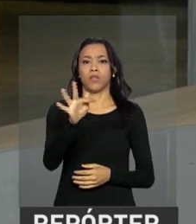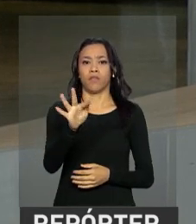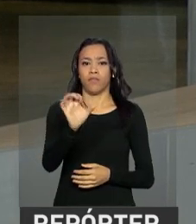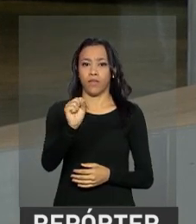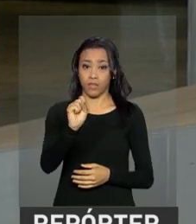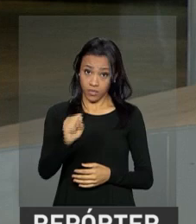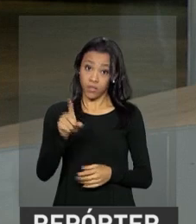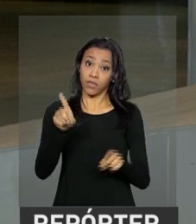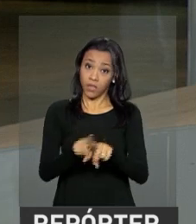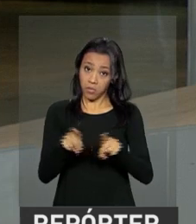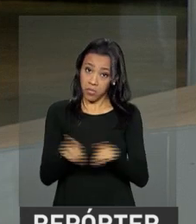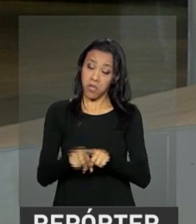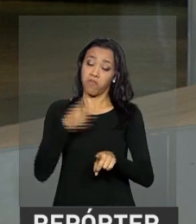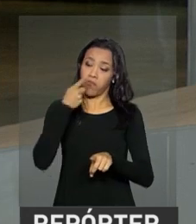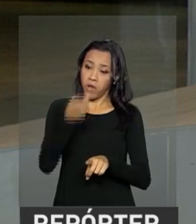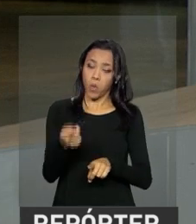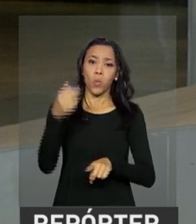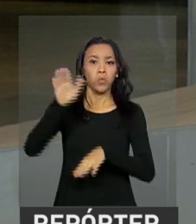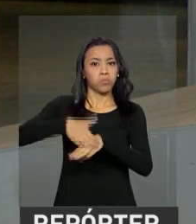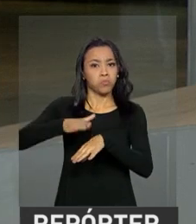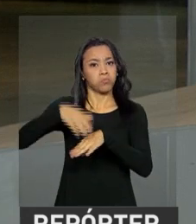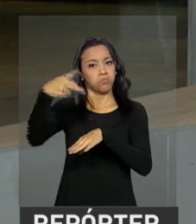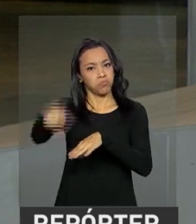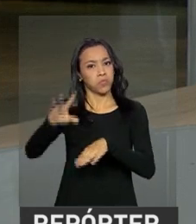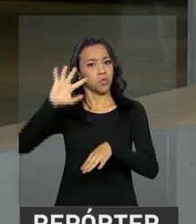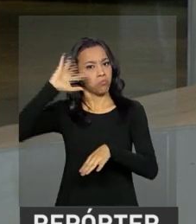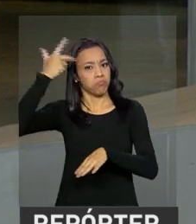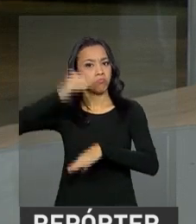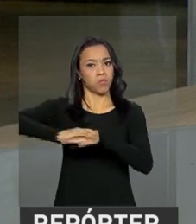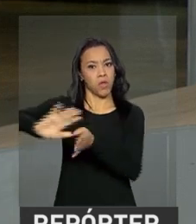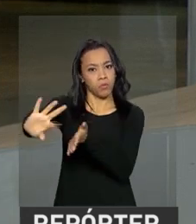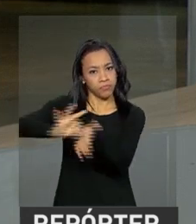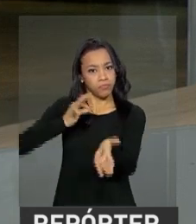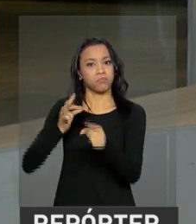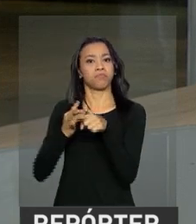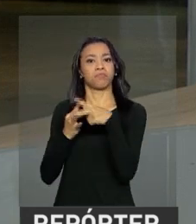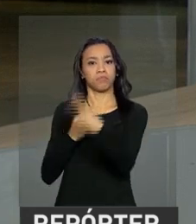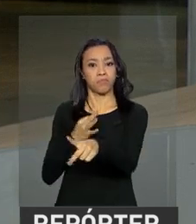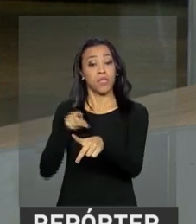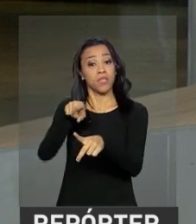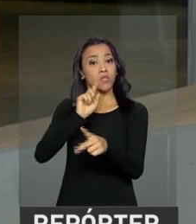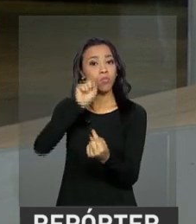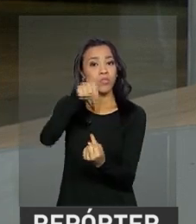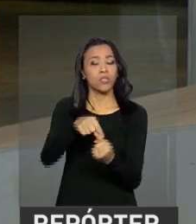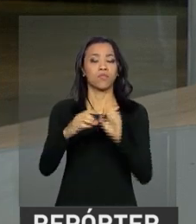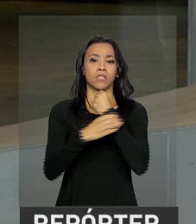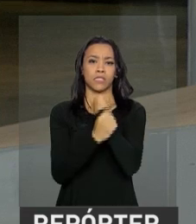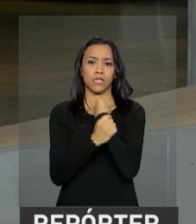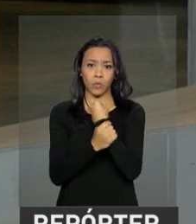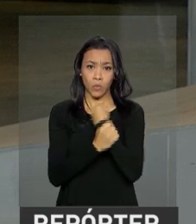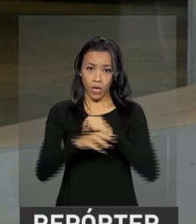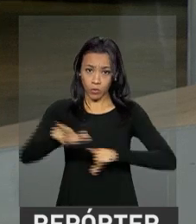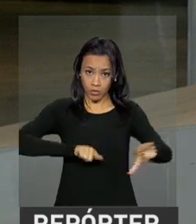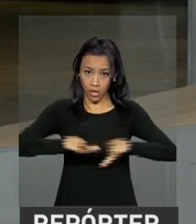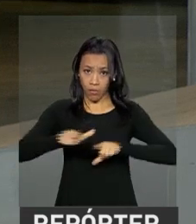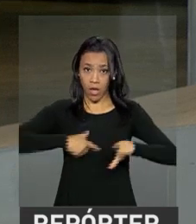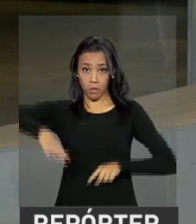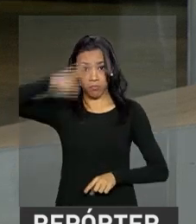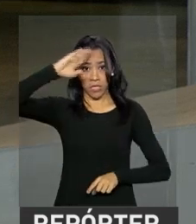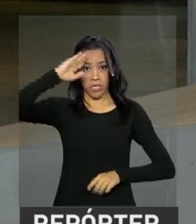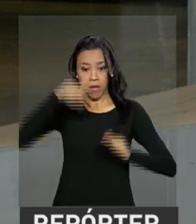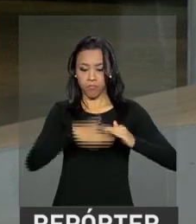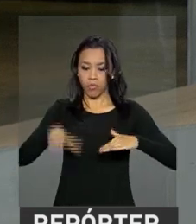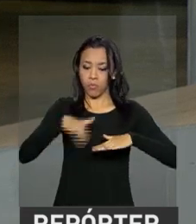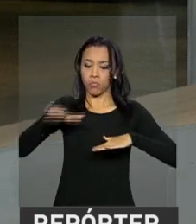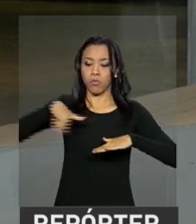medida adotada por Michel Temer. Ele afirmou que ela tem o papel de assegurar a progressão na carreira militar por